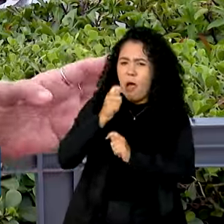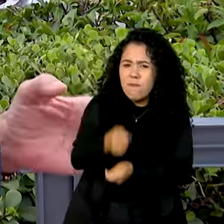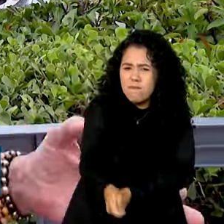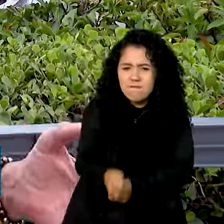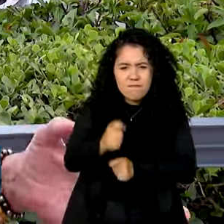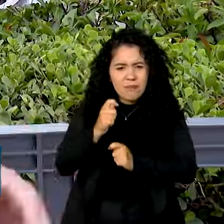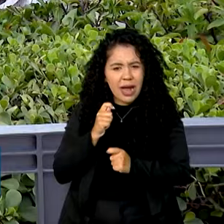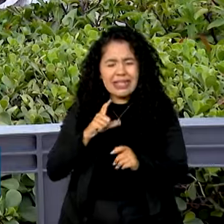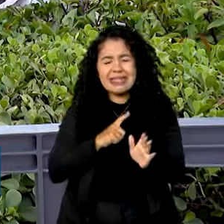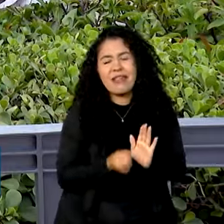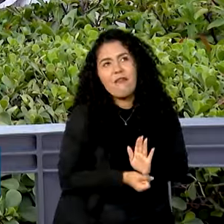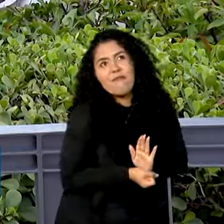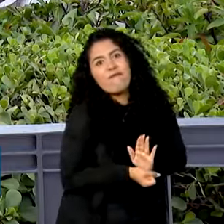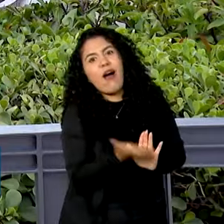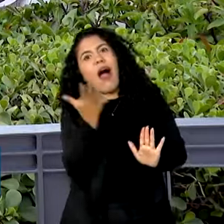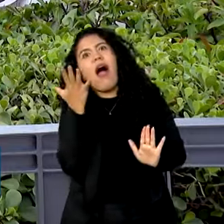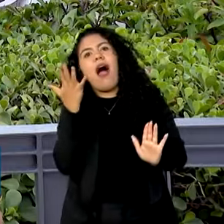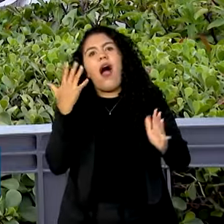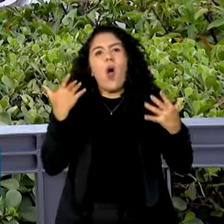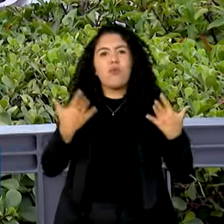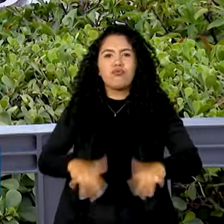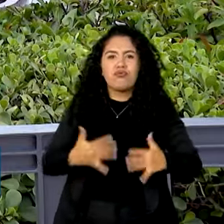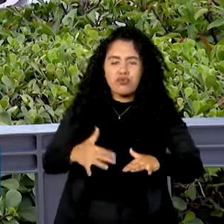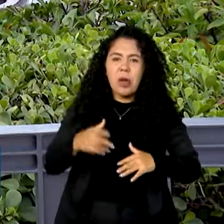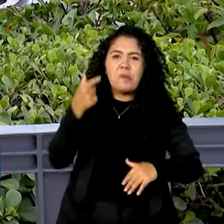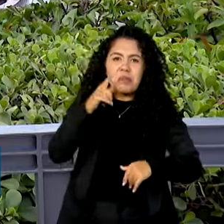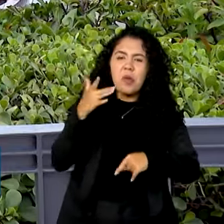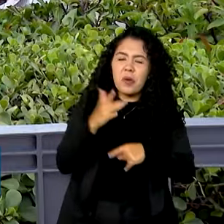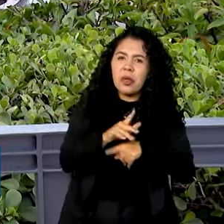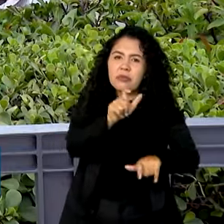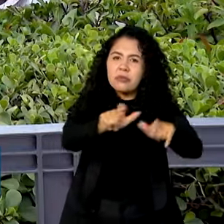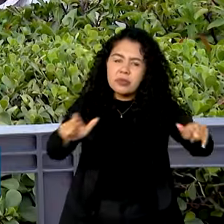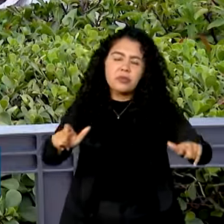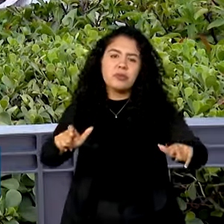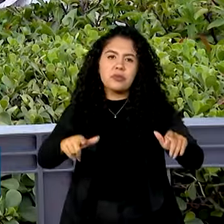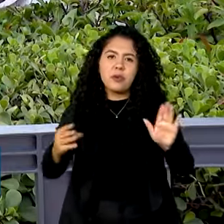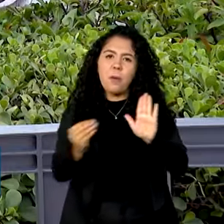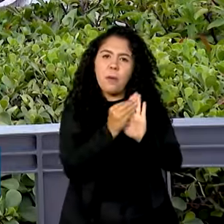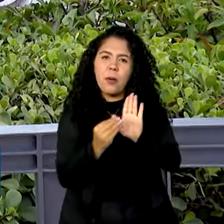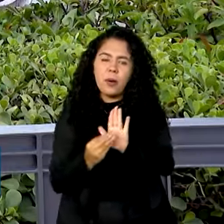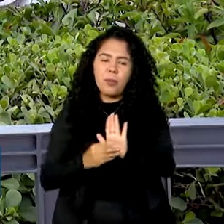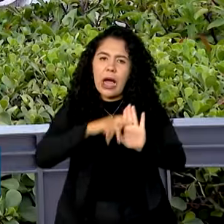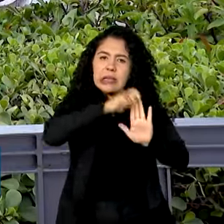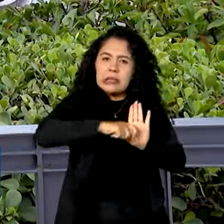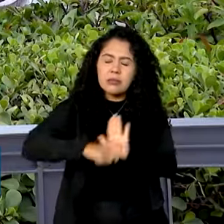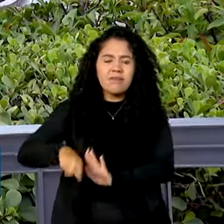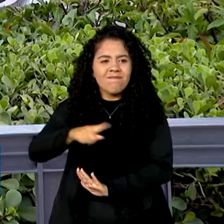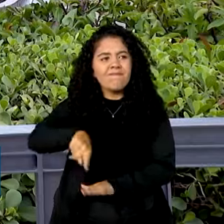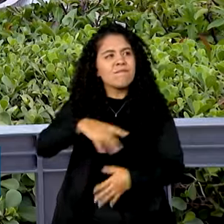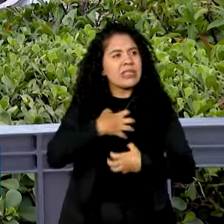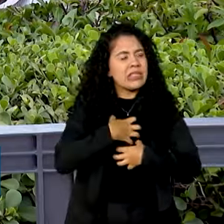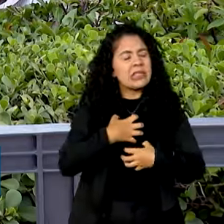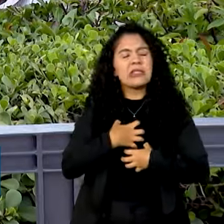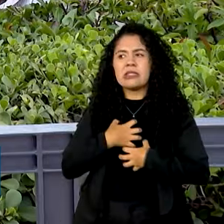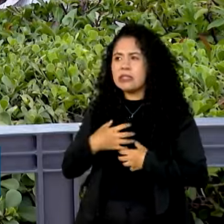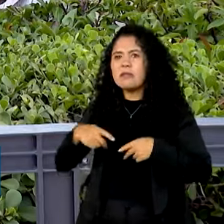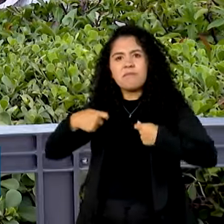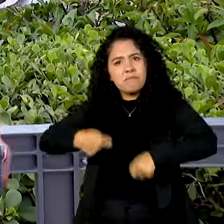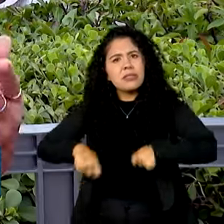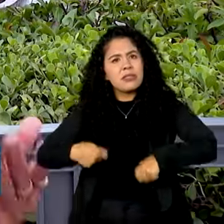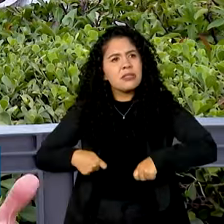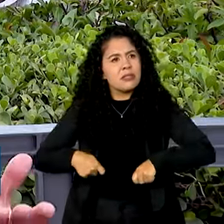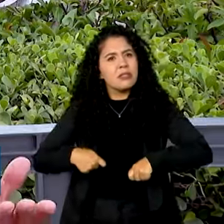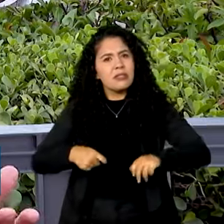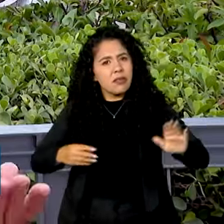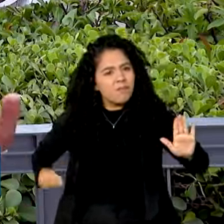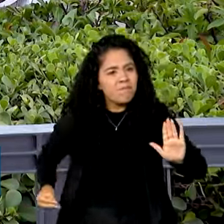uma vasta colaboração das pessoas, que eles também sentiram que precisavam dar a sua voz.